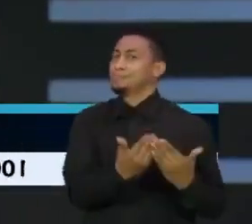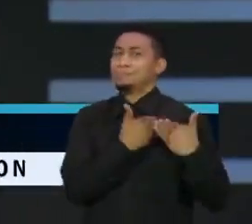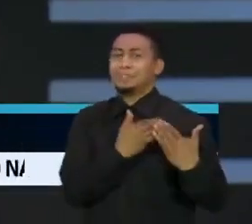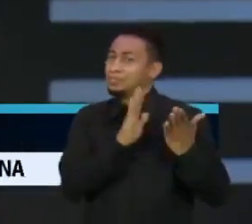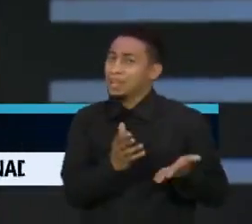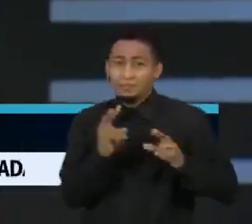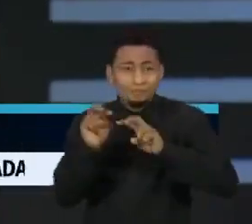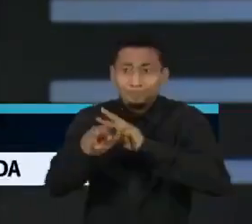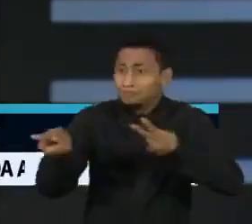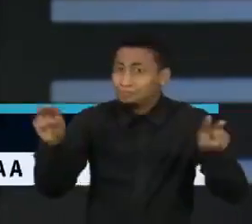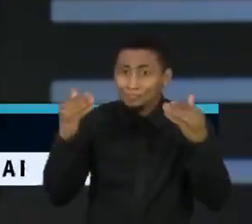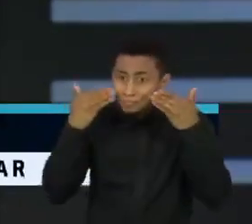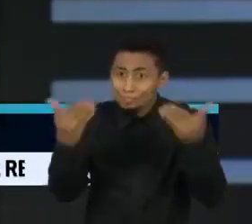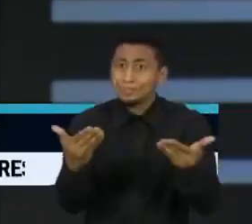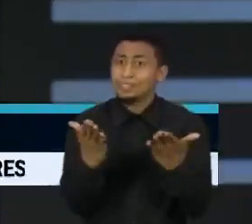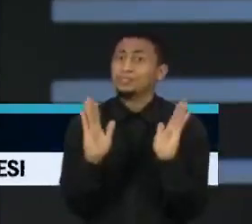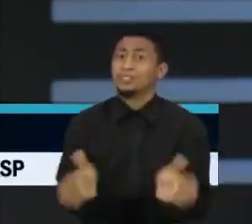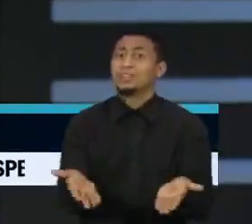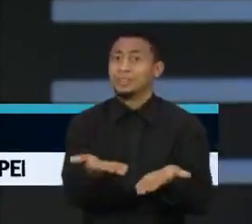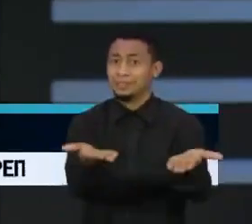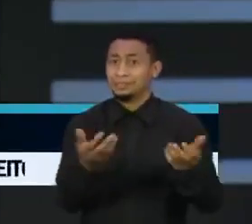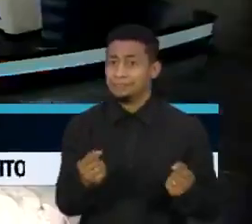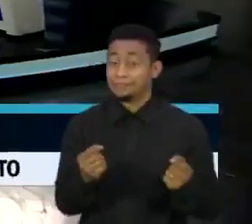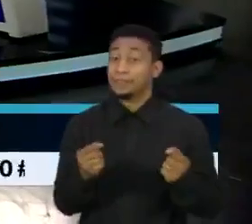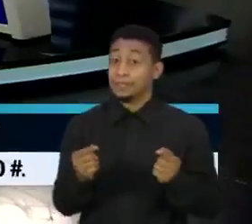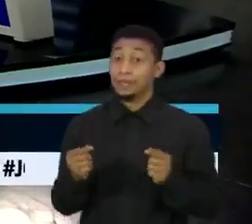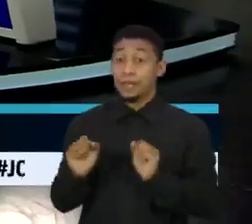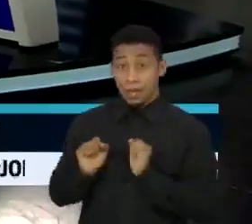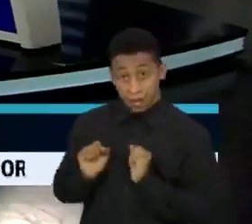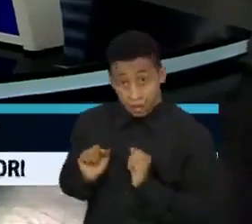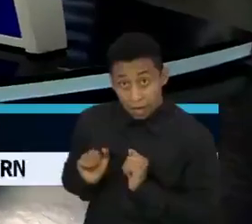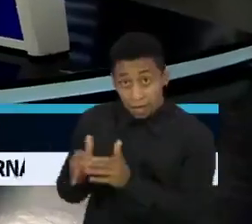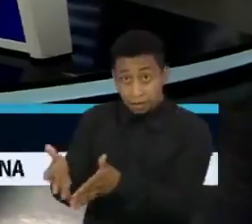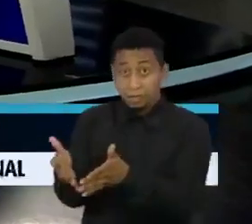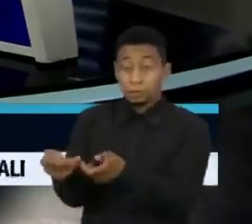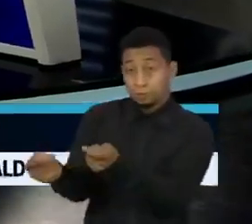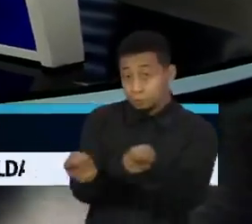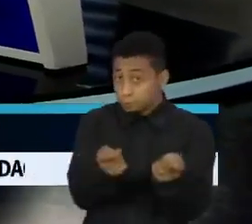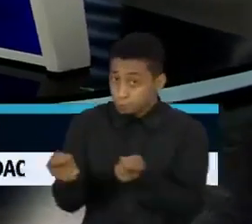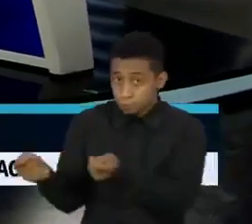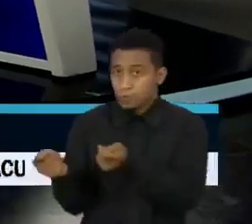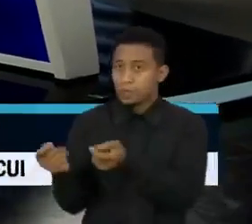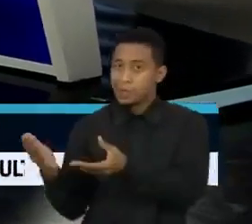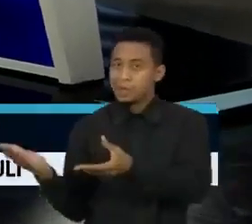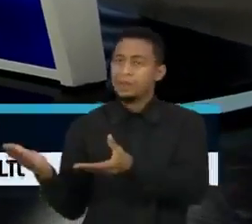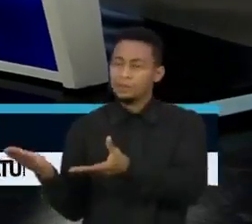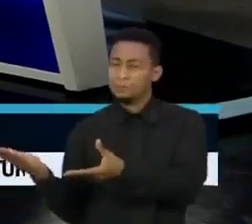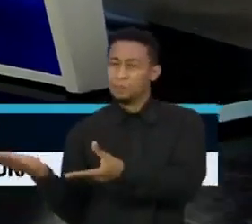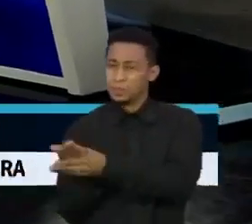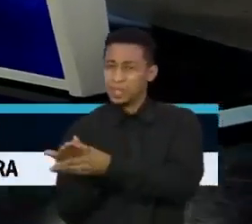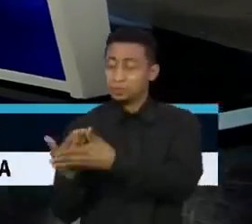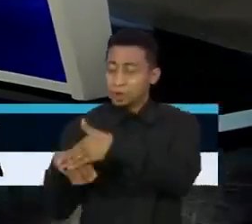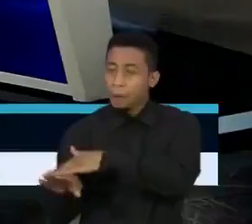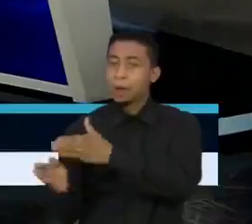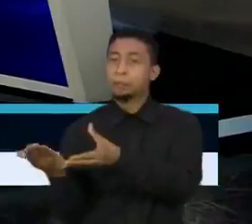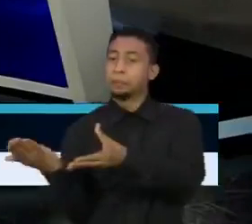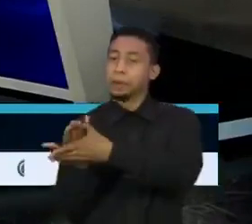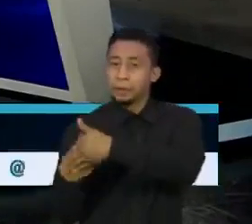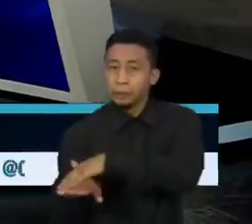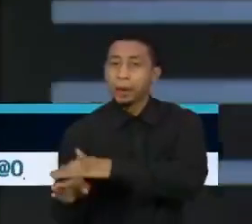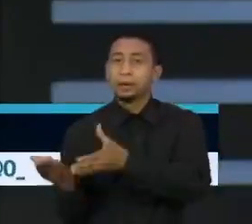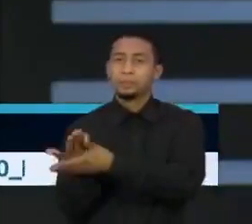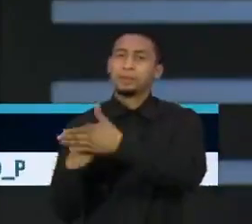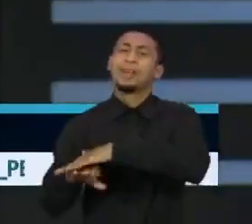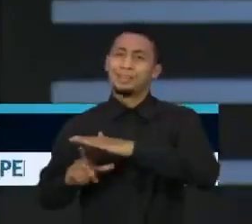isso todos estão vendo ou seja a reação de segurar os processos de impeachment até o limite Tem um limite